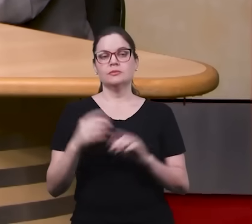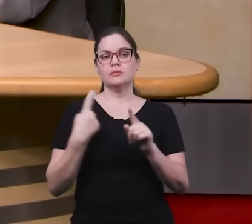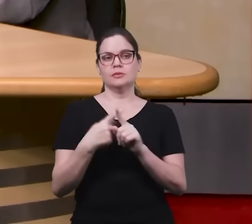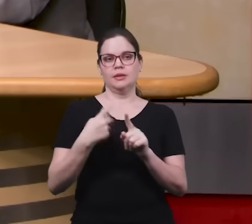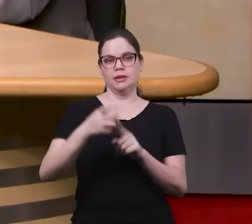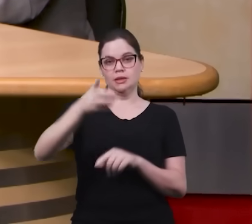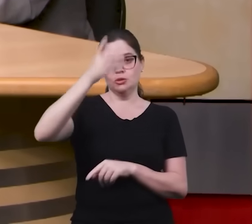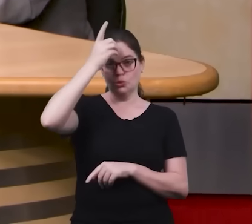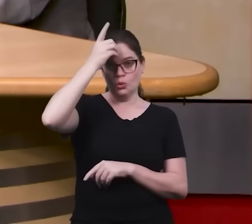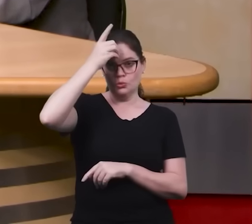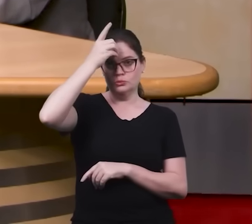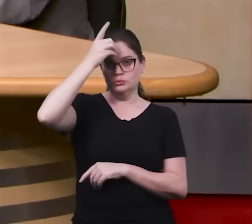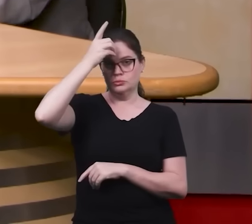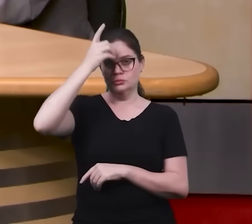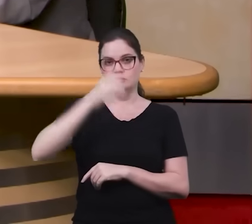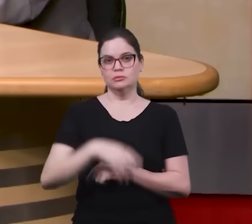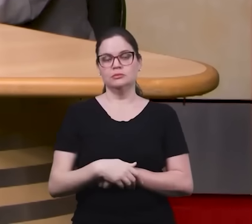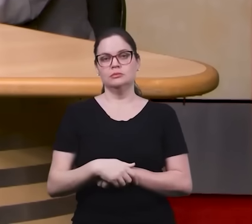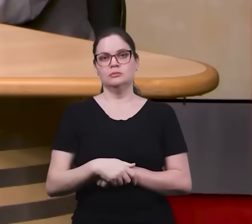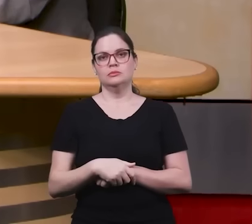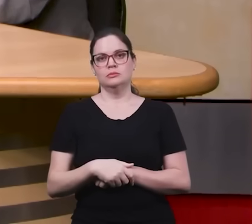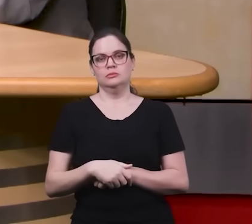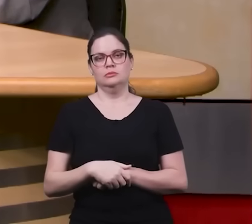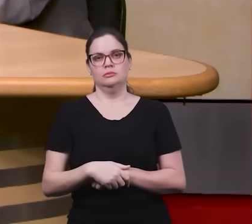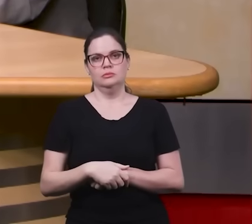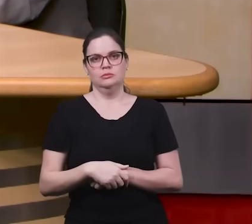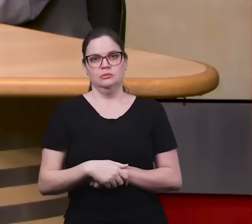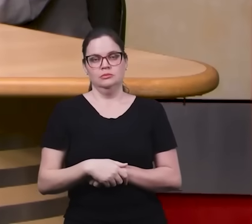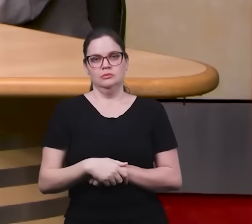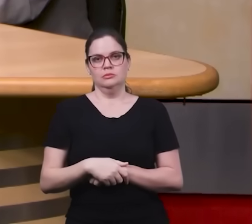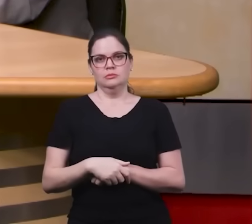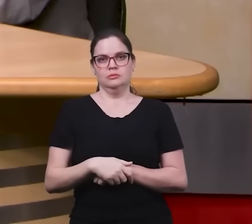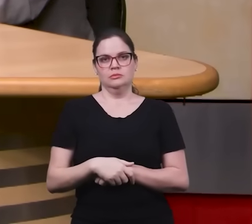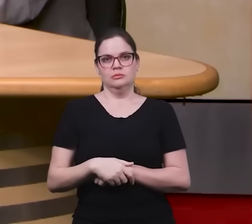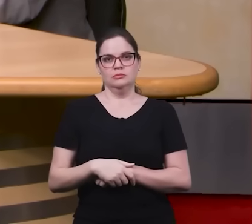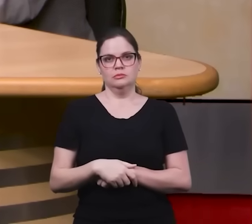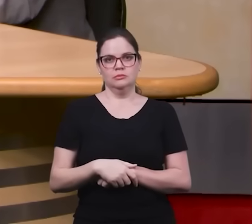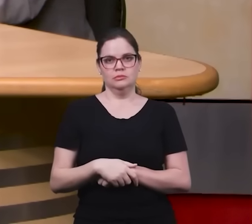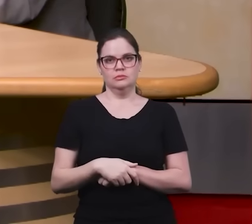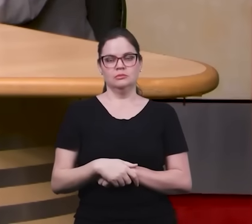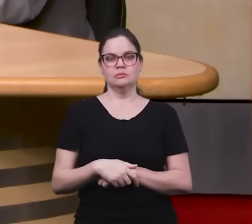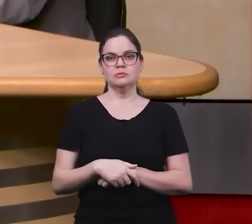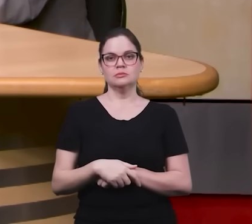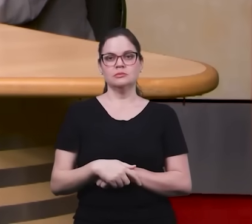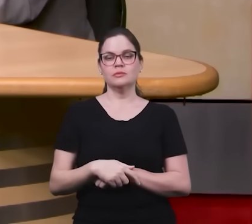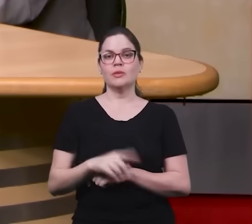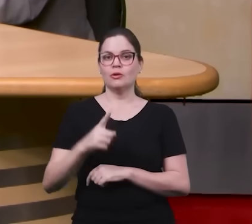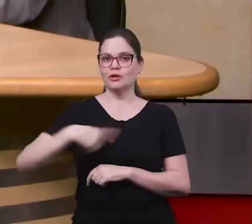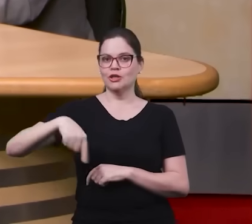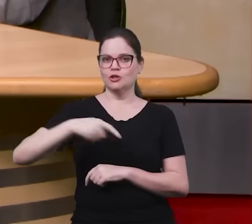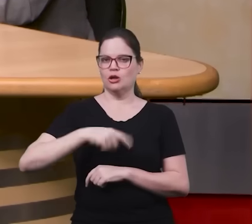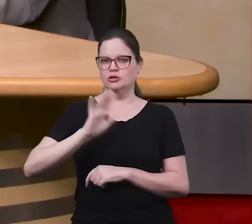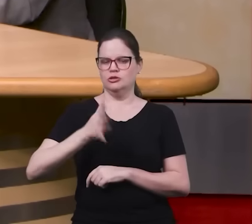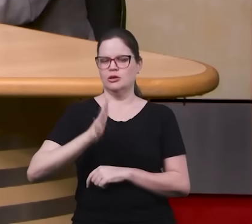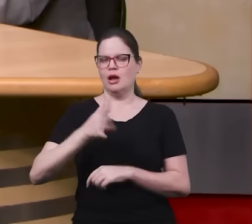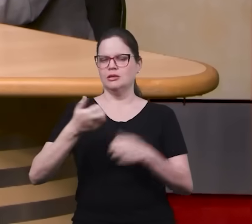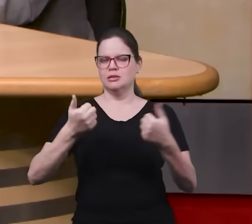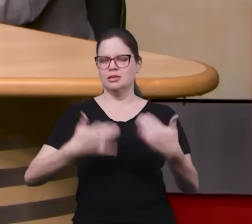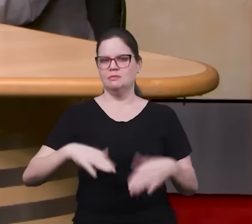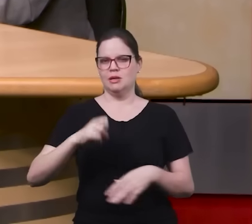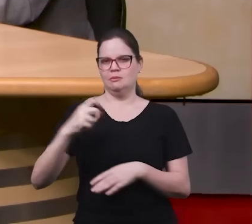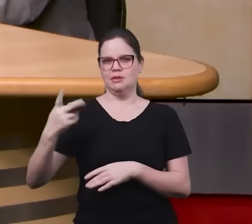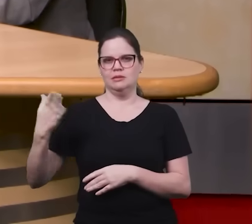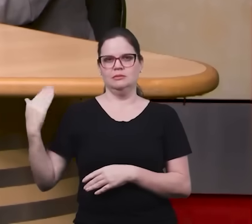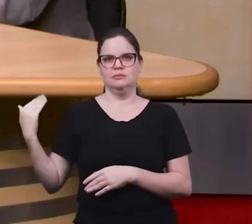o dom espiritual é aquilo que nós falamos no programa anterior, né? Uhum. Você vê que eu vi uma